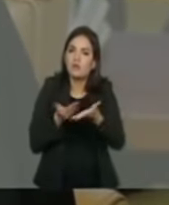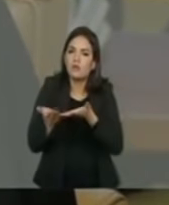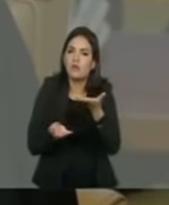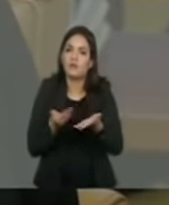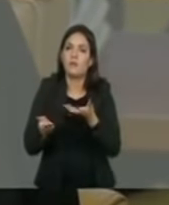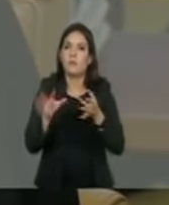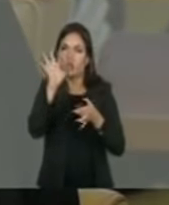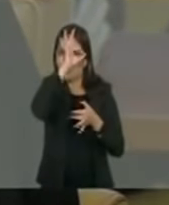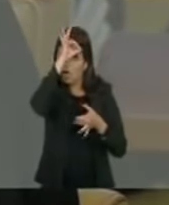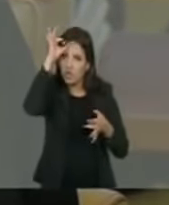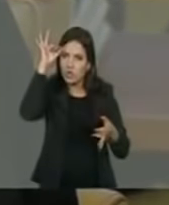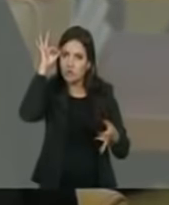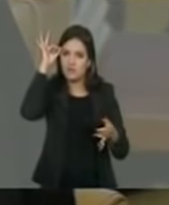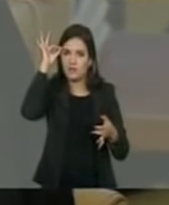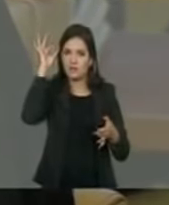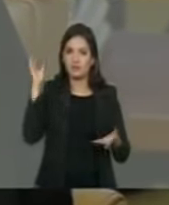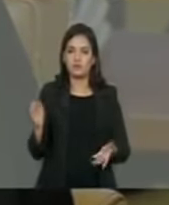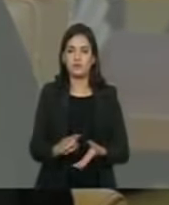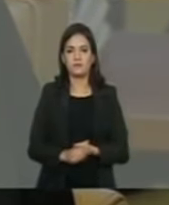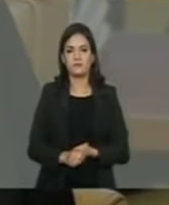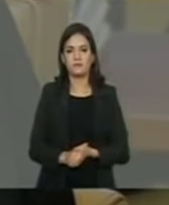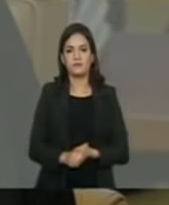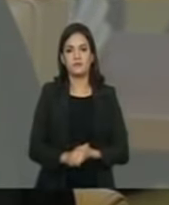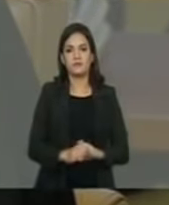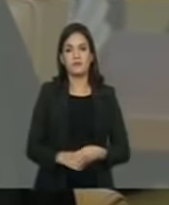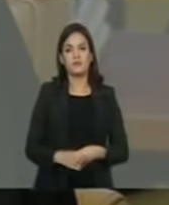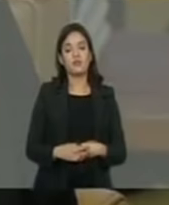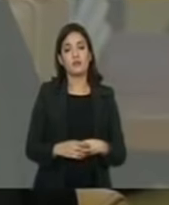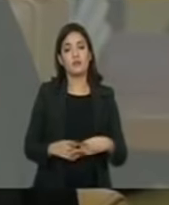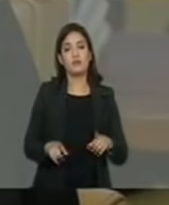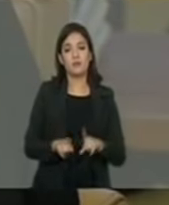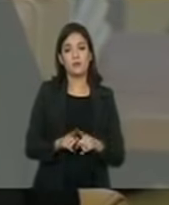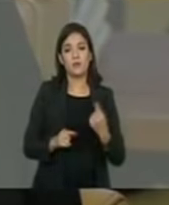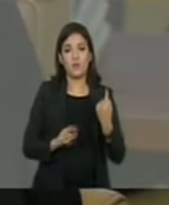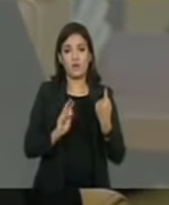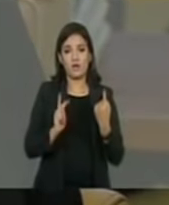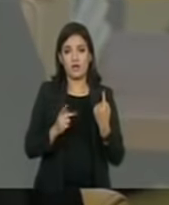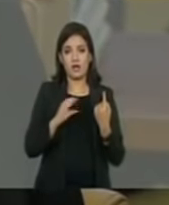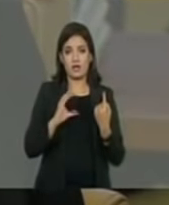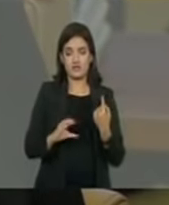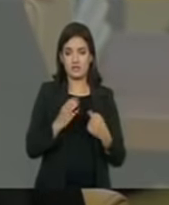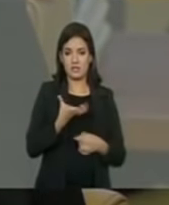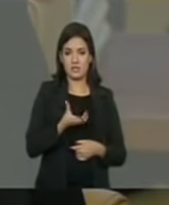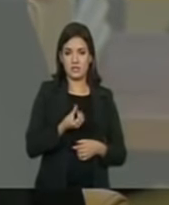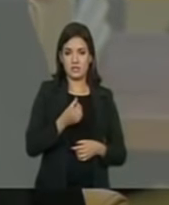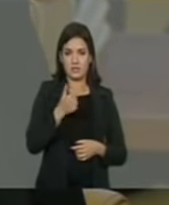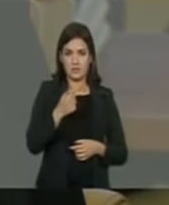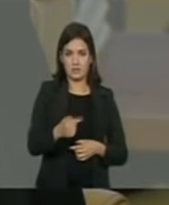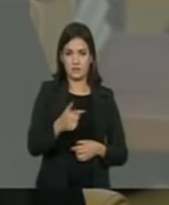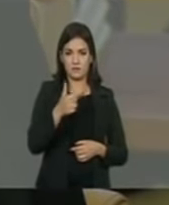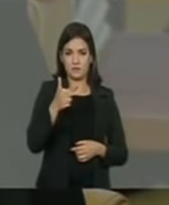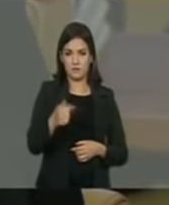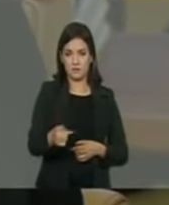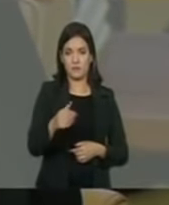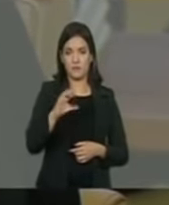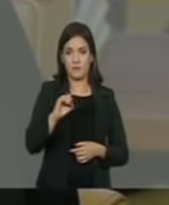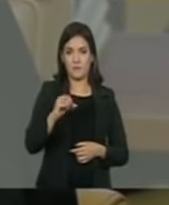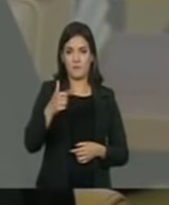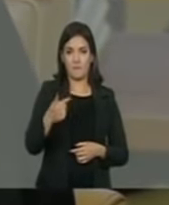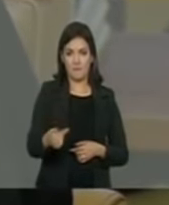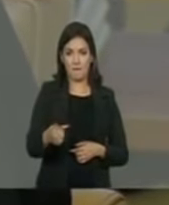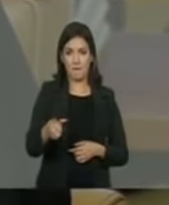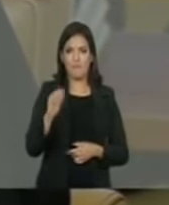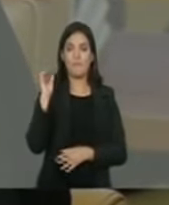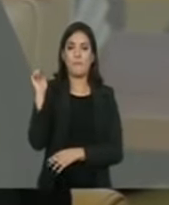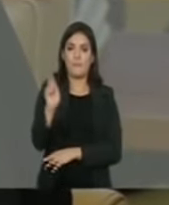vários presidentes e um por coincidência o agassi 67.707 do rio grande